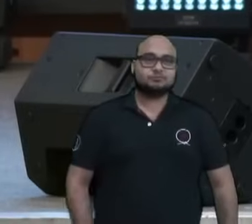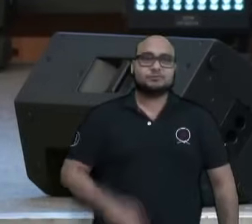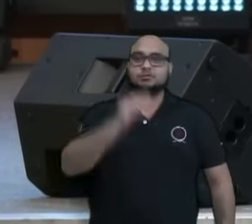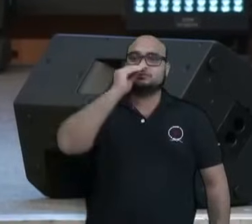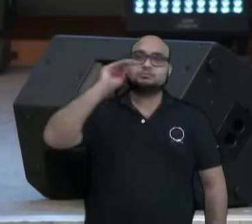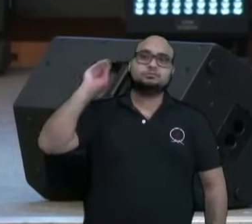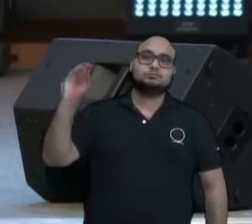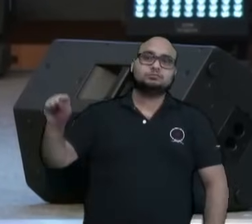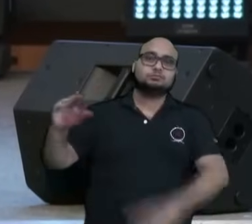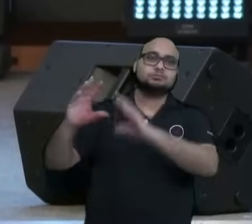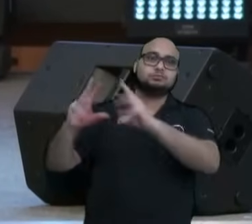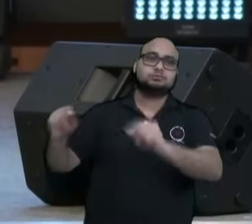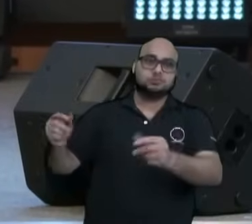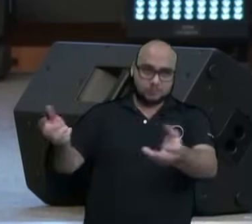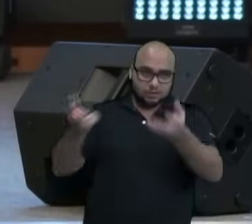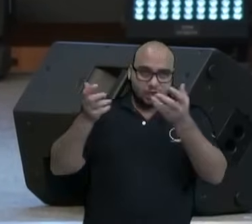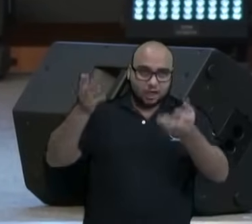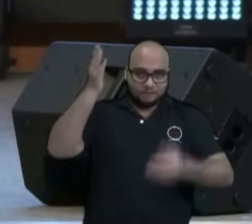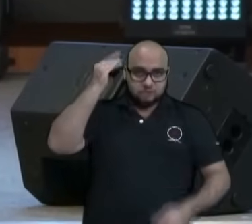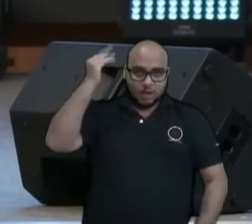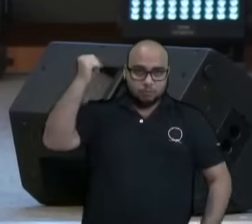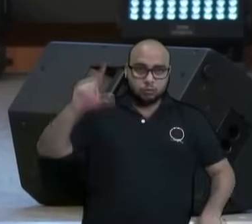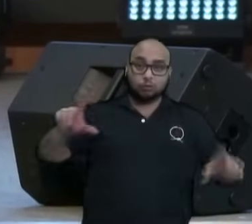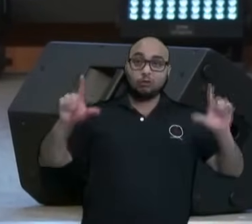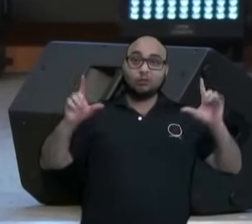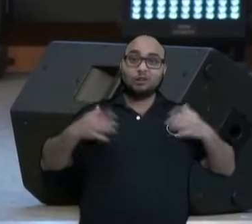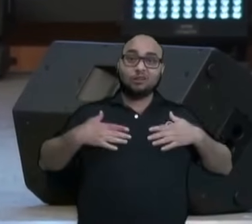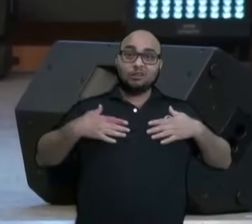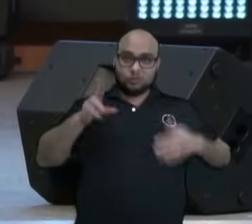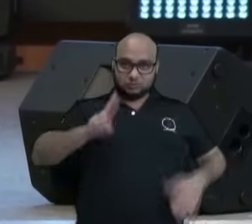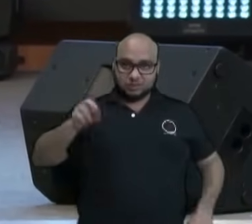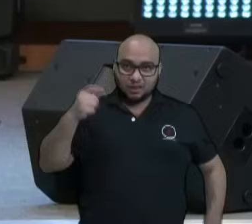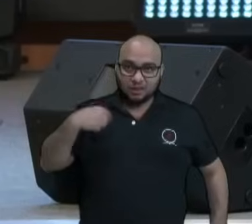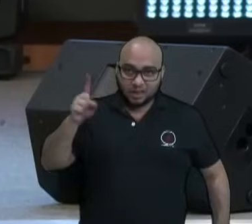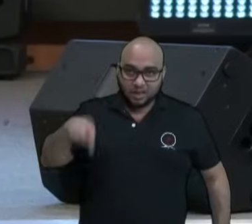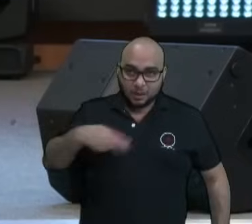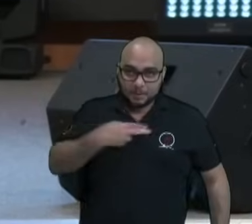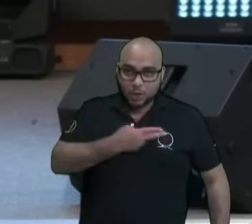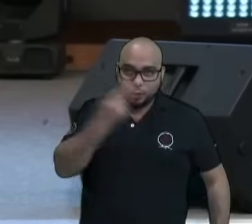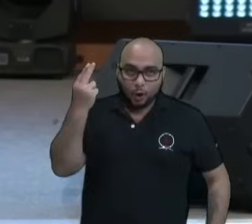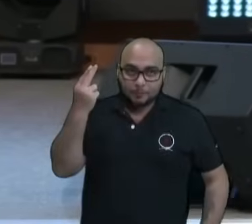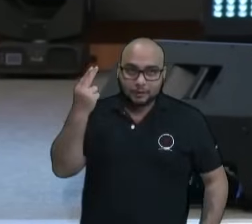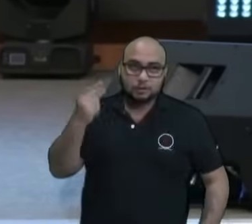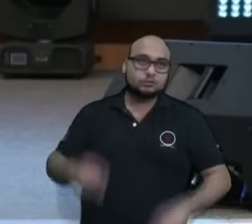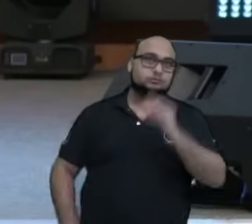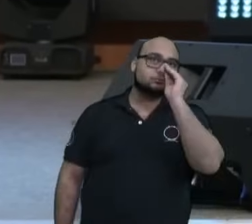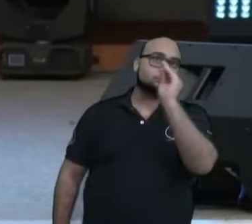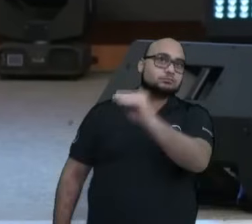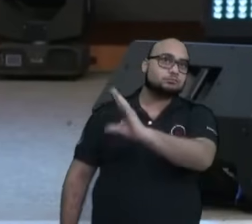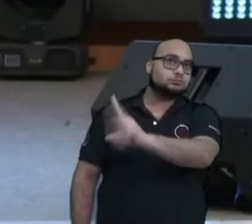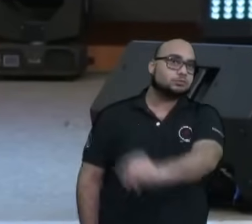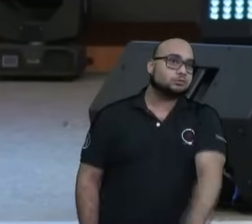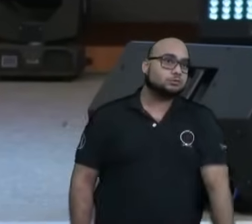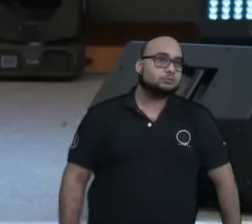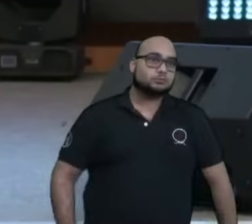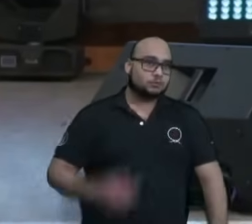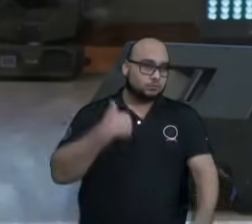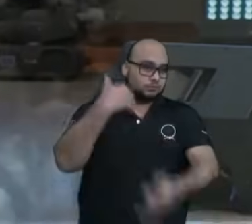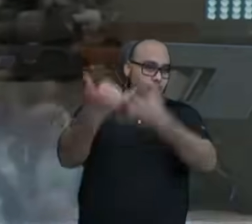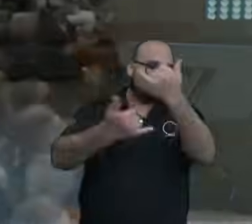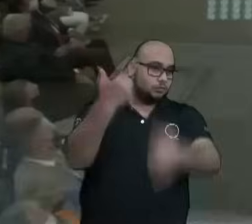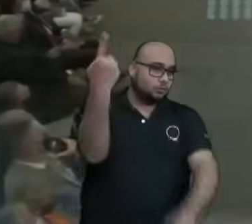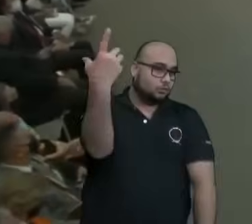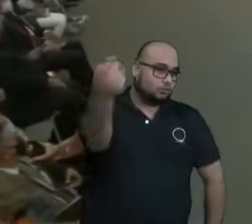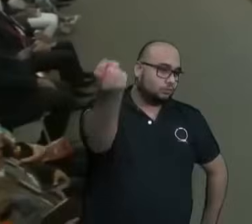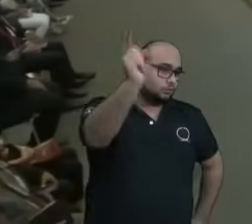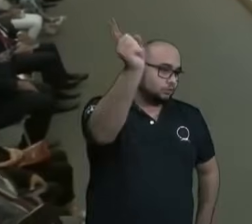custas eu que eu vou debater com quem eu não reconheço autoridade espiritual tá de brincadeira comigo tá